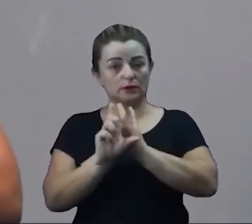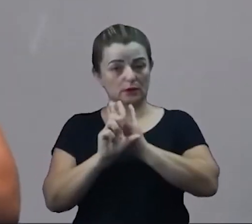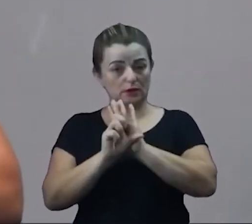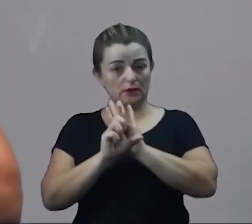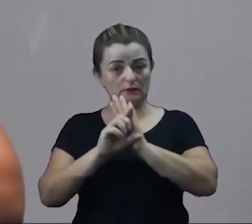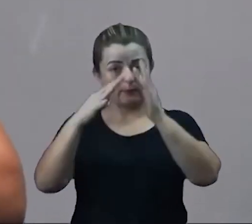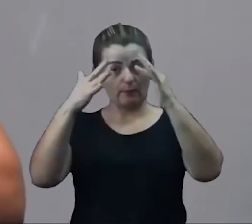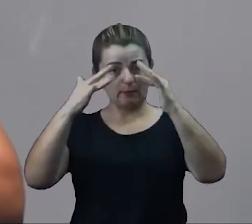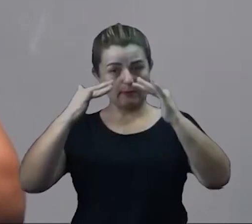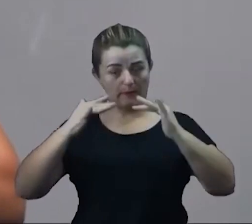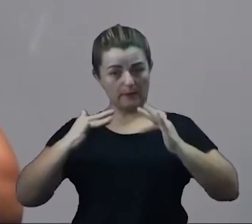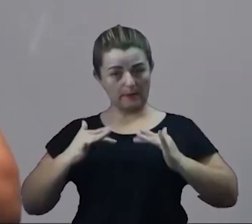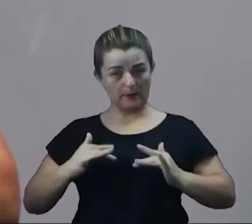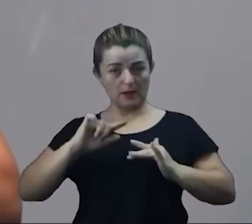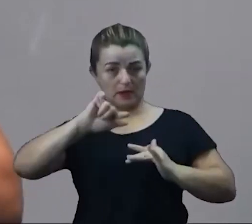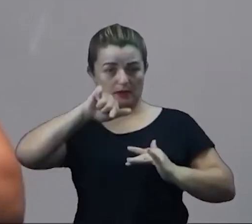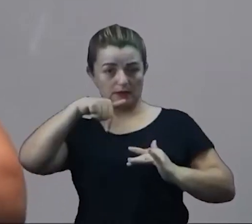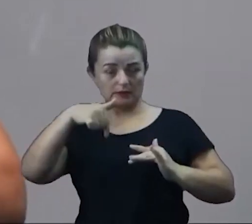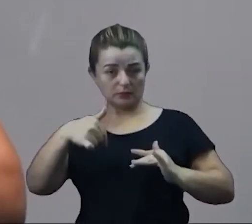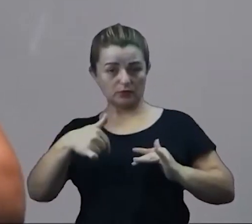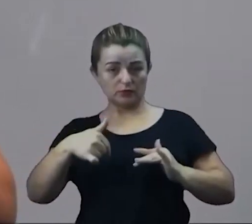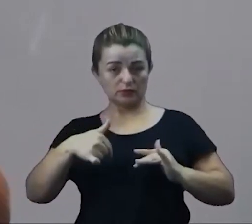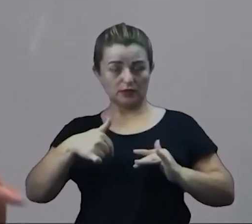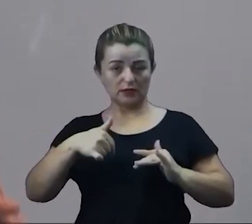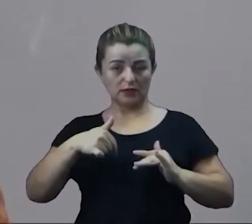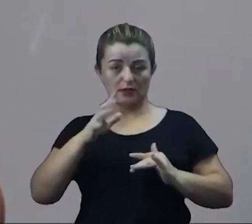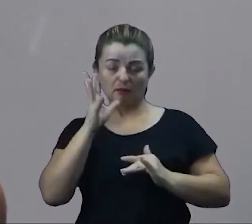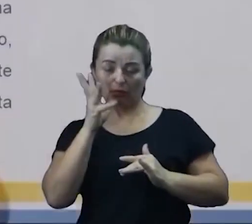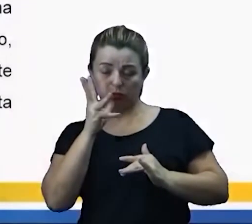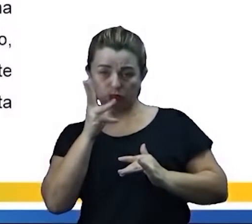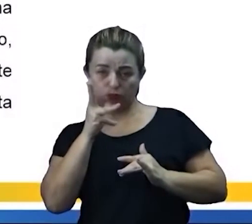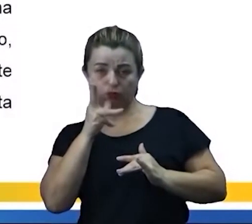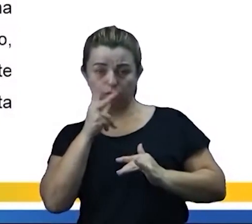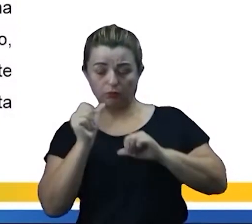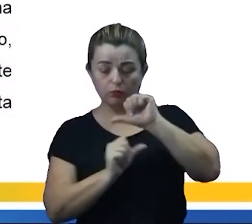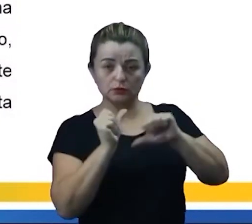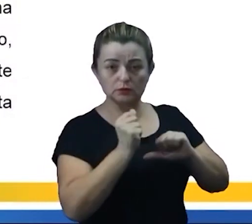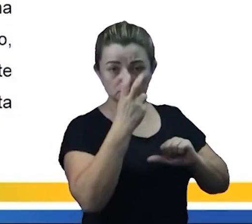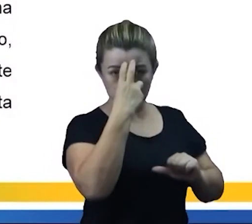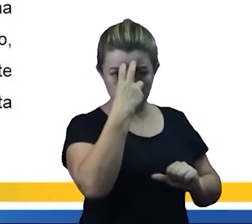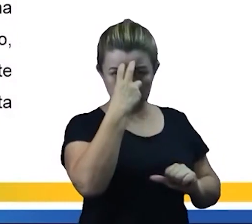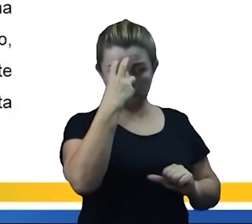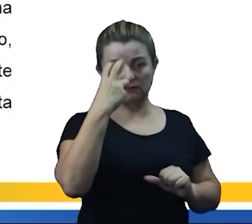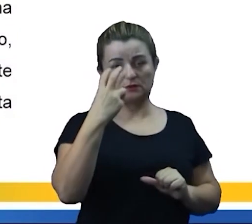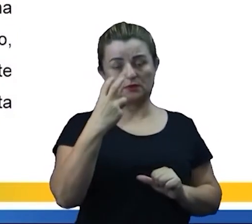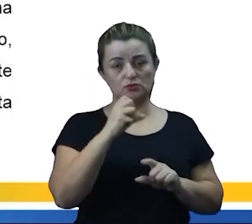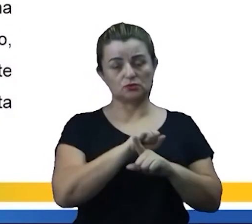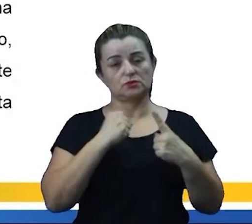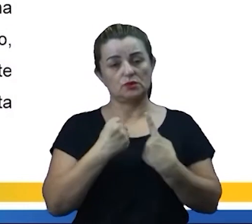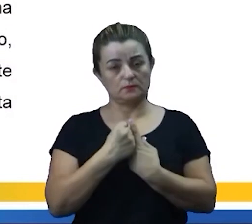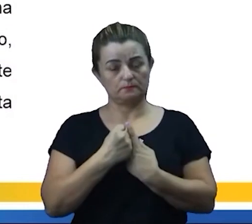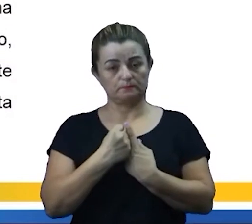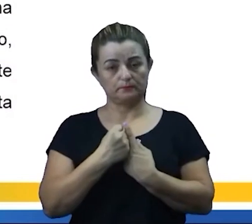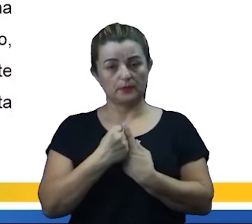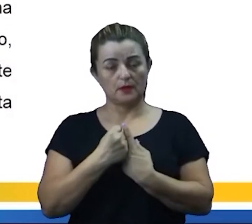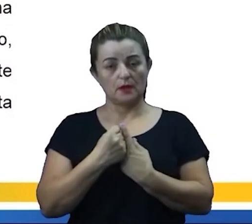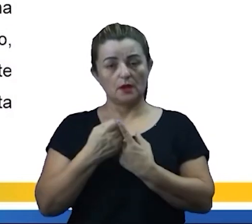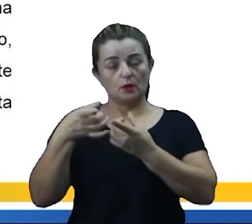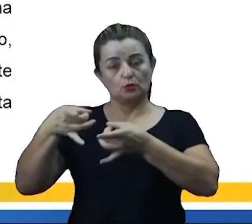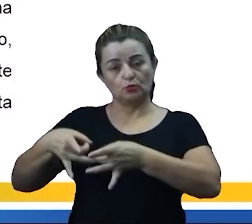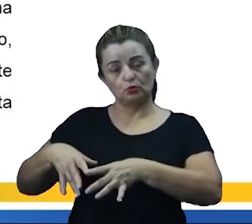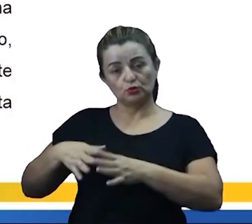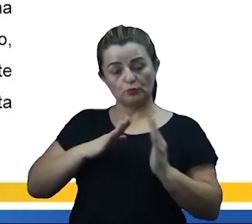1 dela, e depois ela fala da lenta mudança da mentalidade social, certo? Gente, eu quero destacar que no último